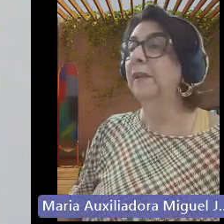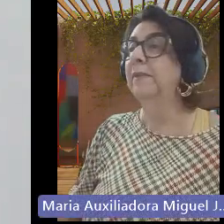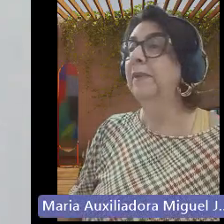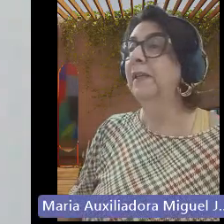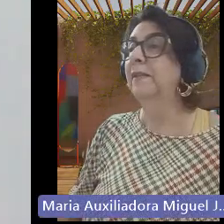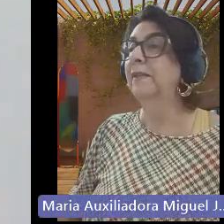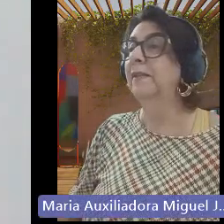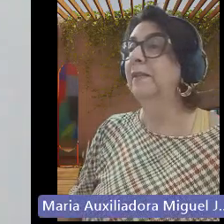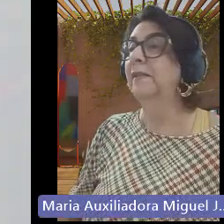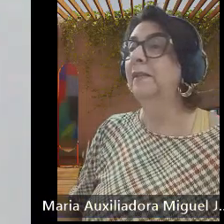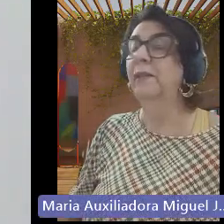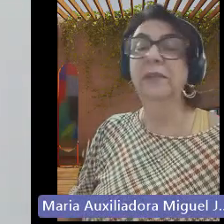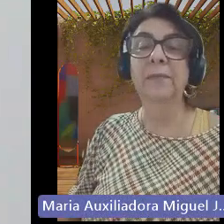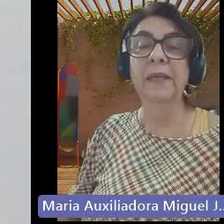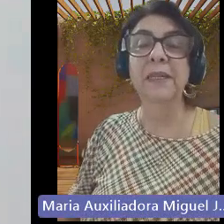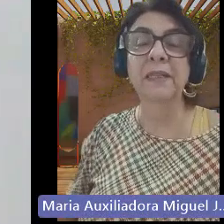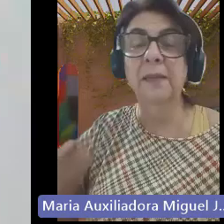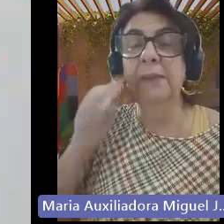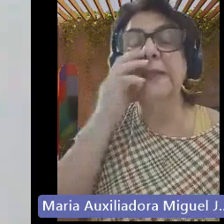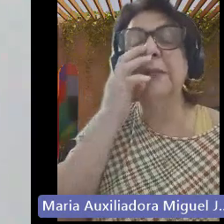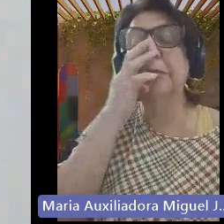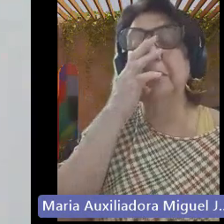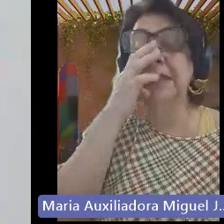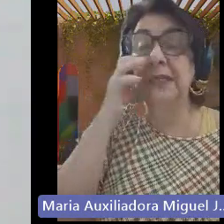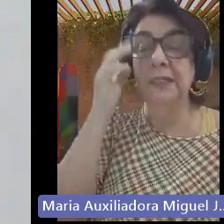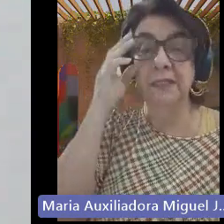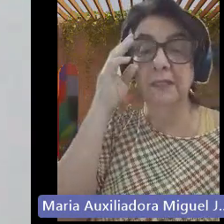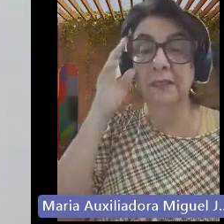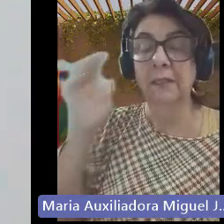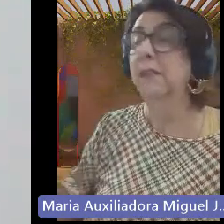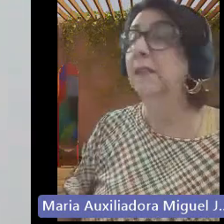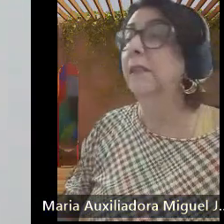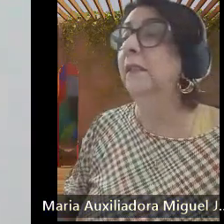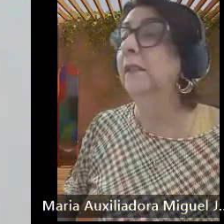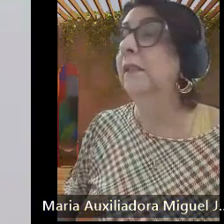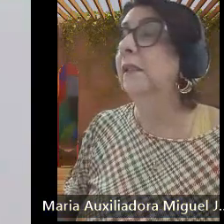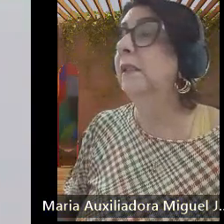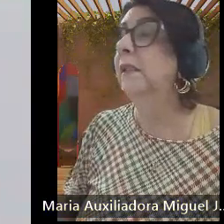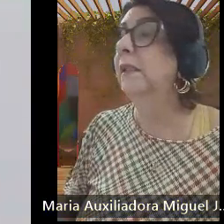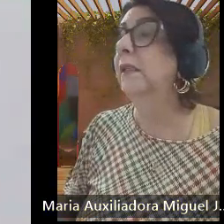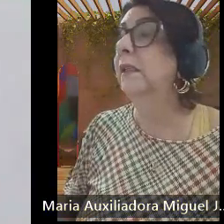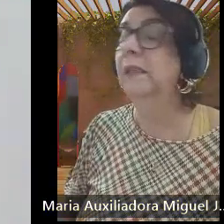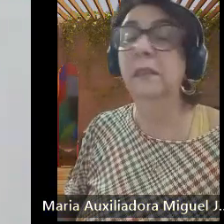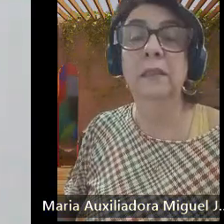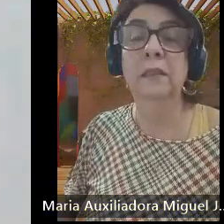Aqui para mim não está aparecendo para vocês?